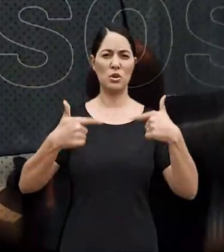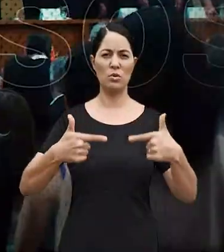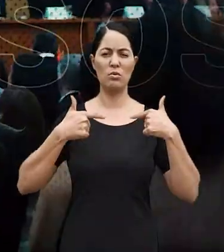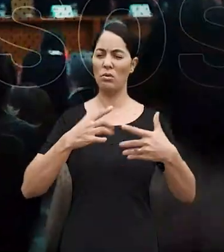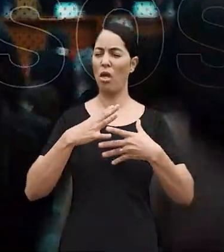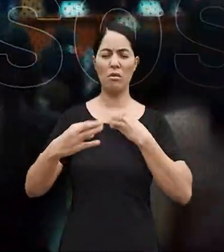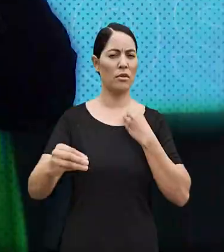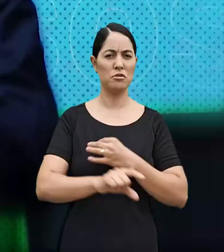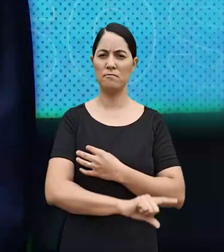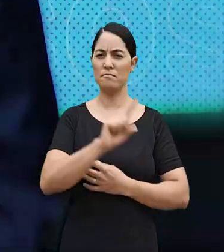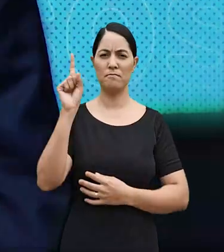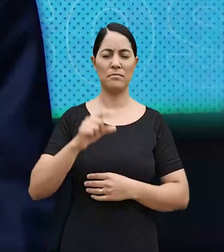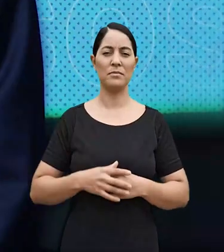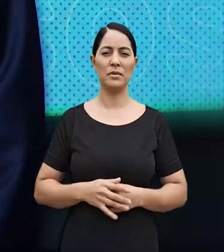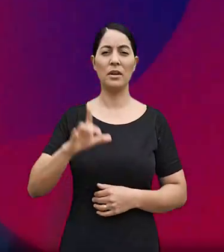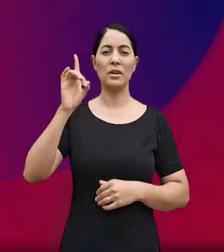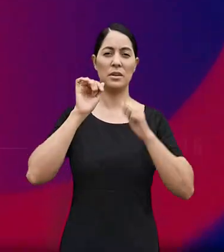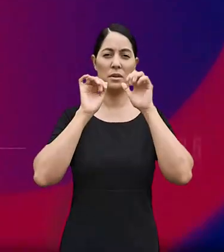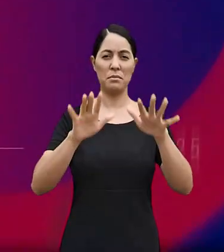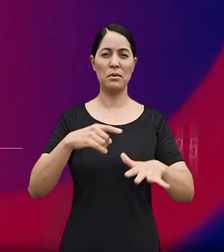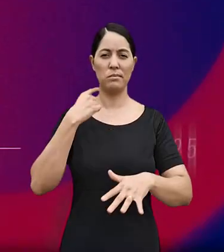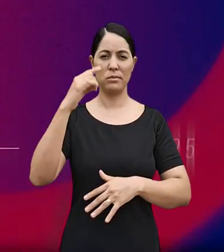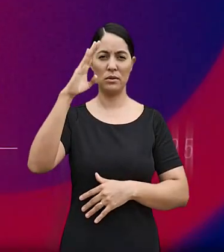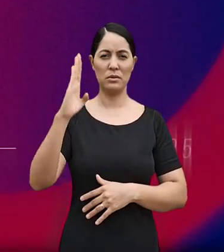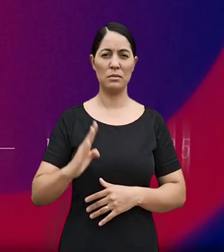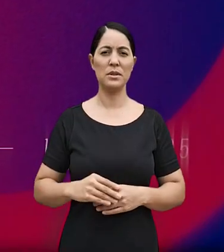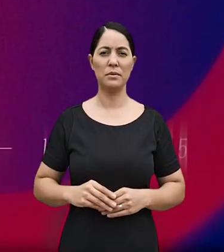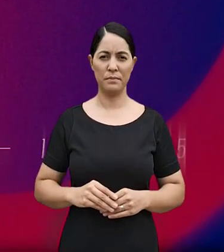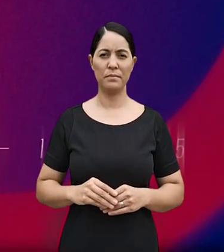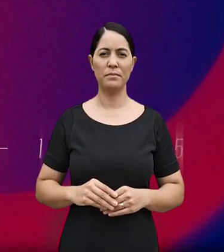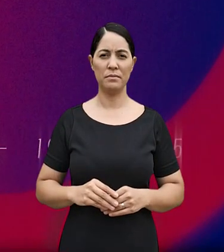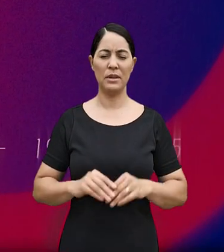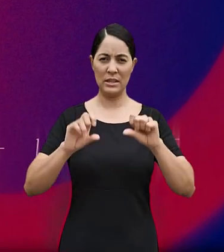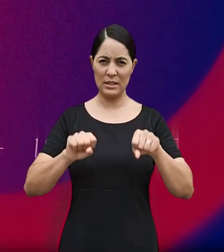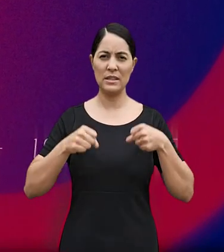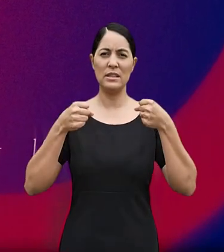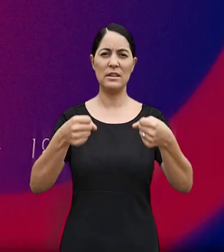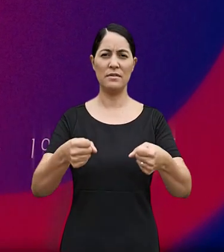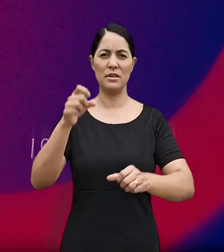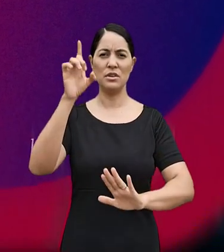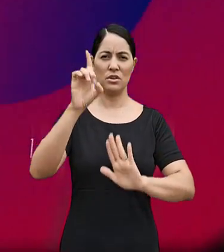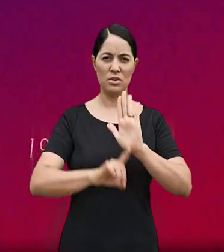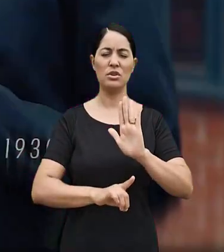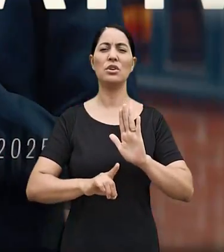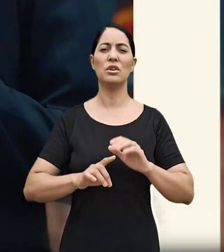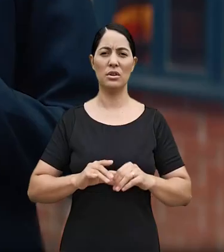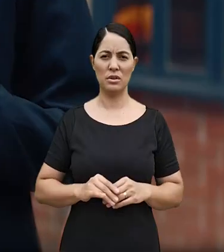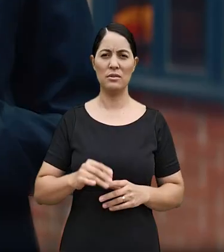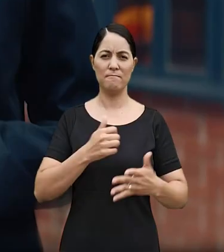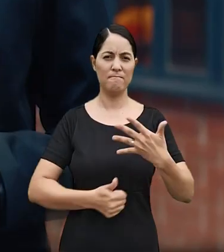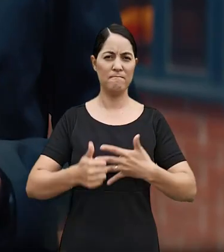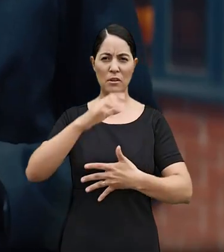à luta. Deus abençoe a advocacia brasileira. Defesa das prerrogativas. Uma